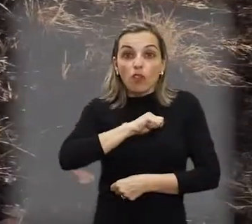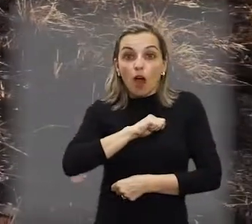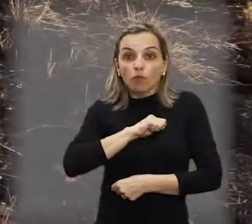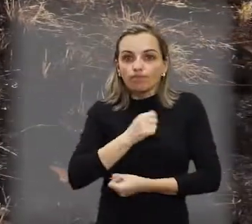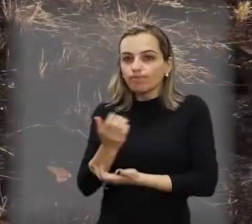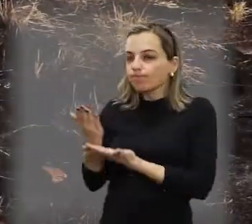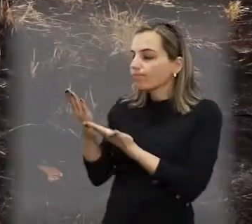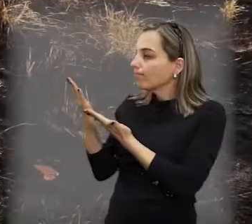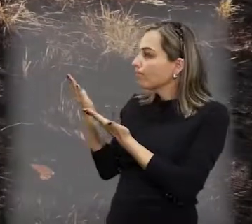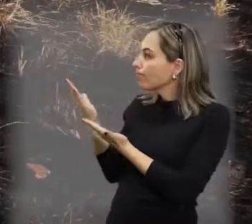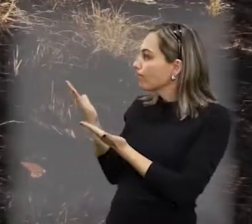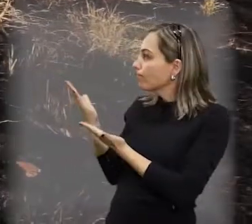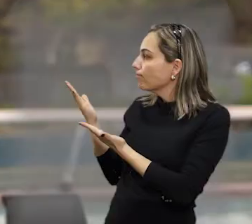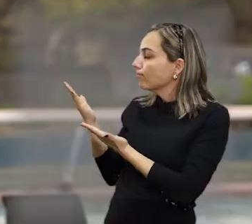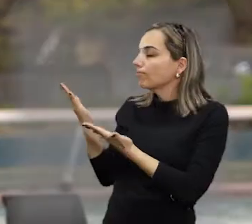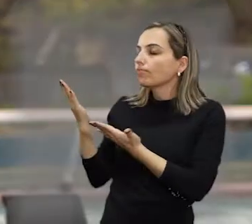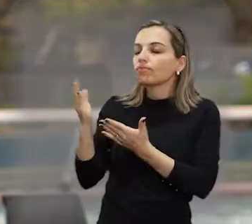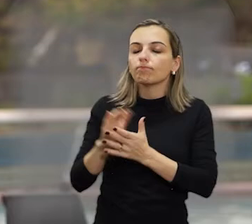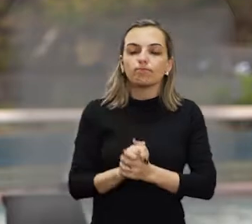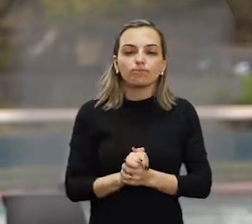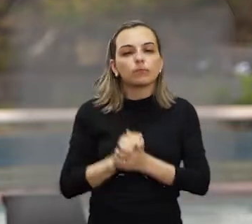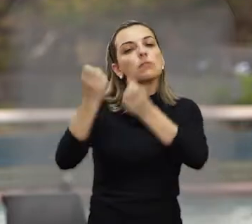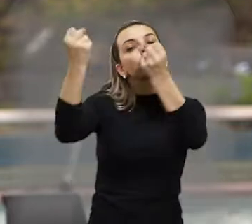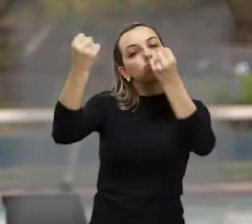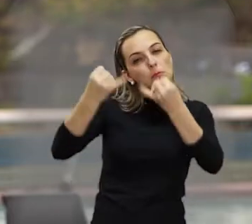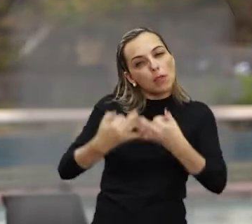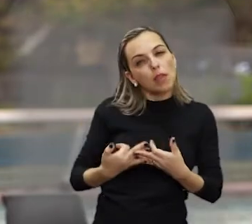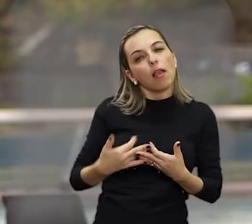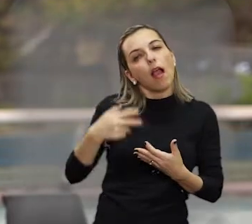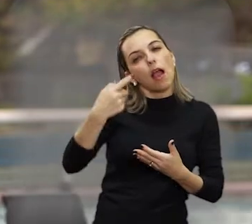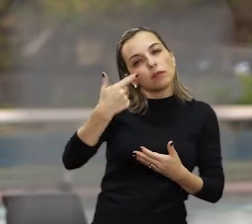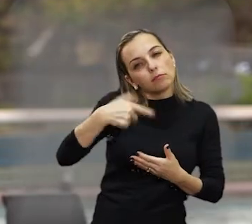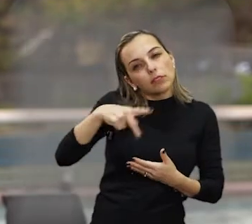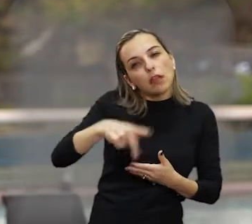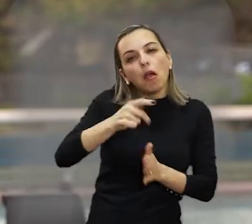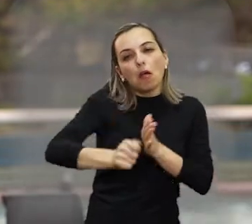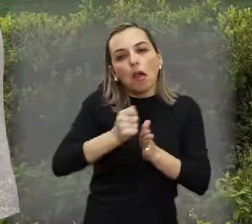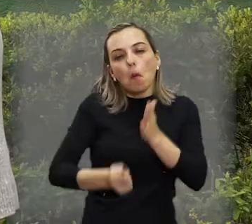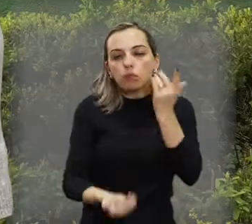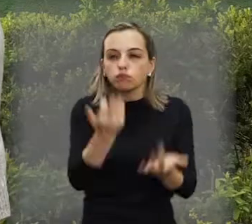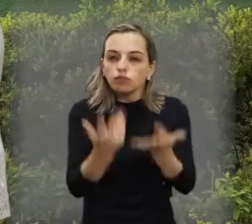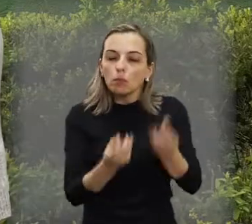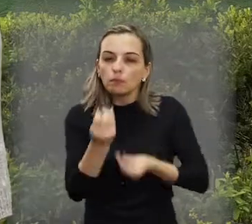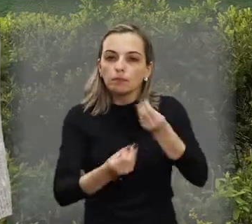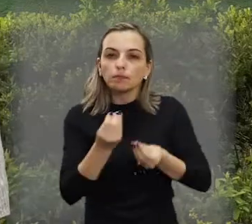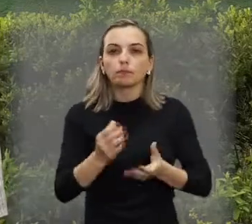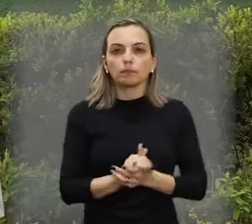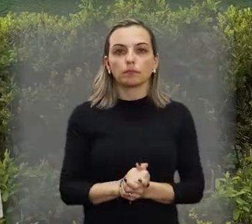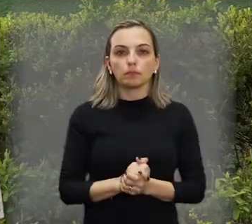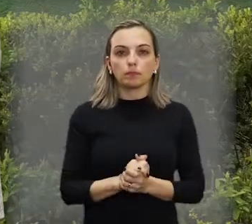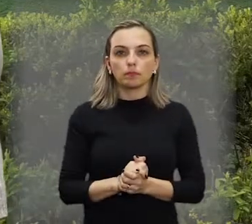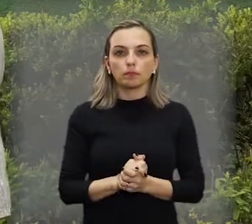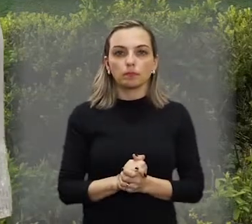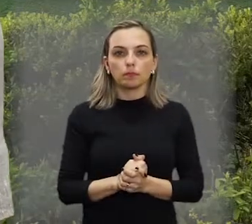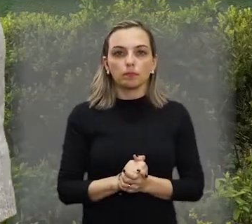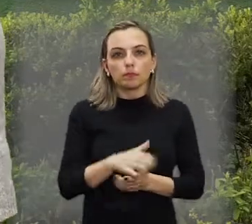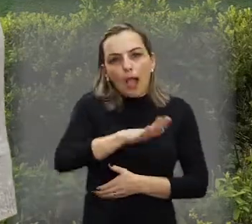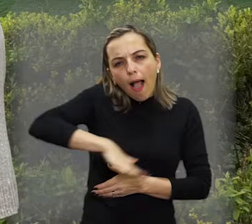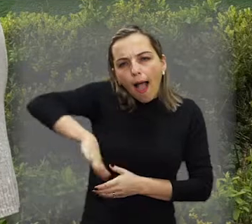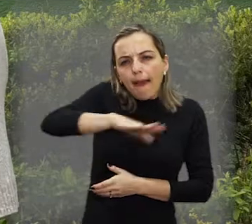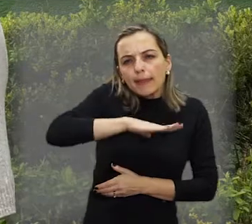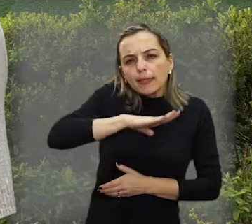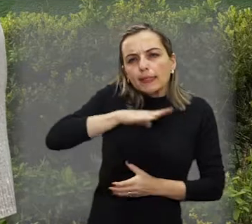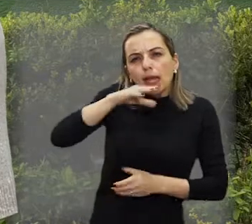por queimadas na área urbana. Ele conversou com a gente sobre a situação em Araraquara. Hoje em dia, quais são as principais causas dessas